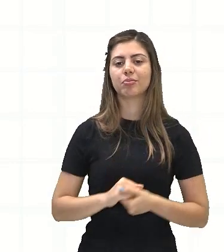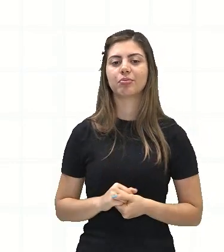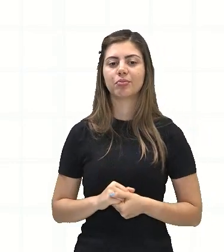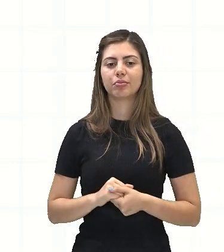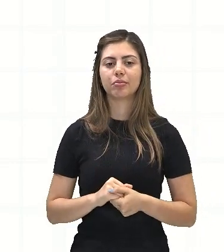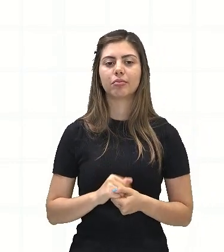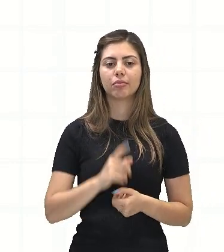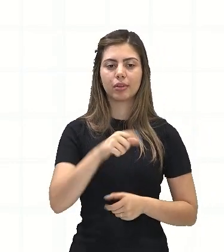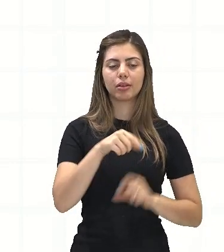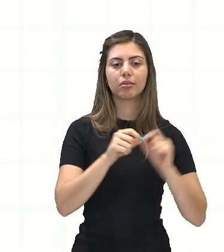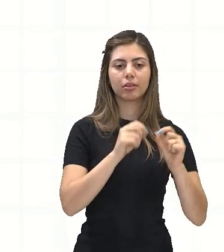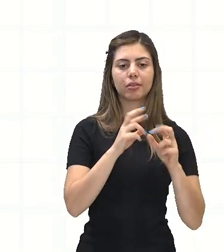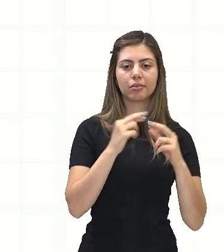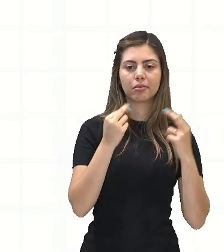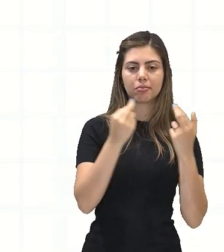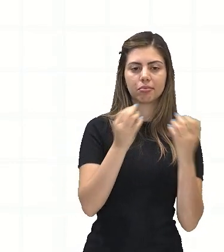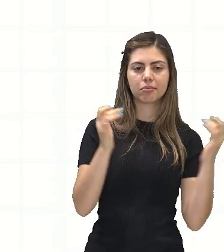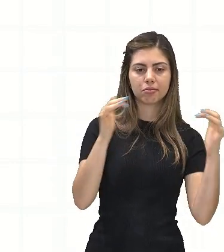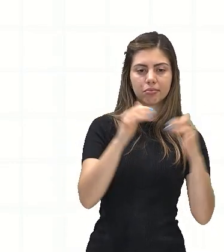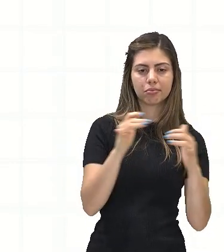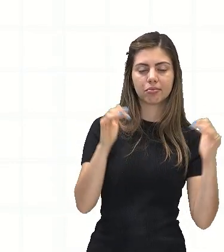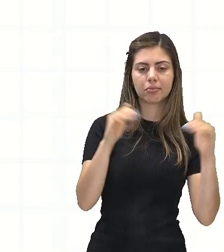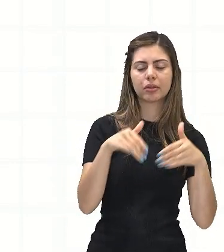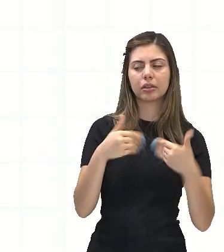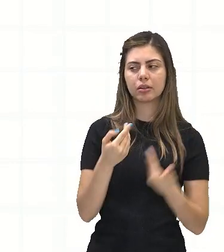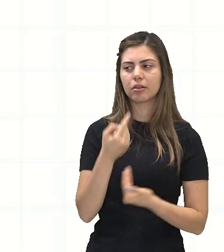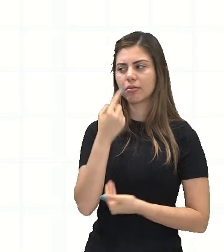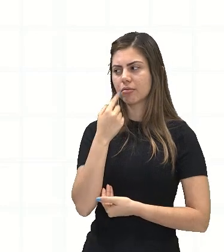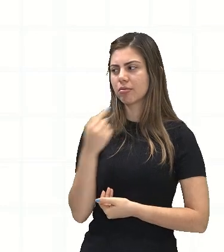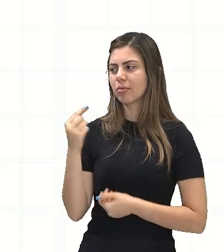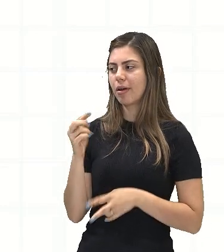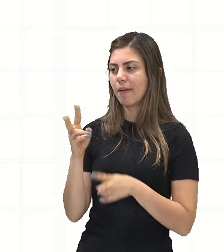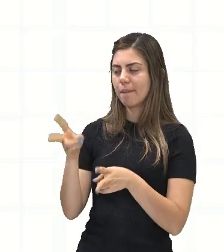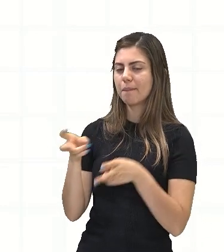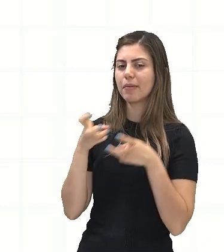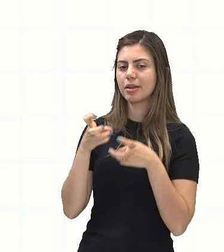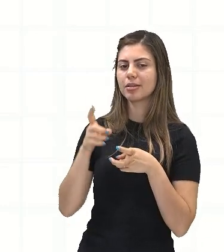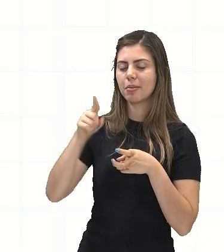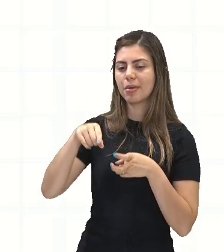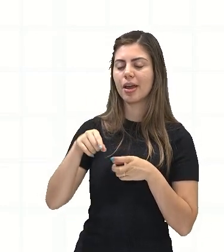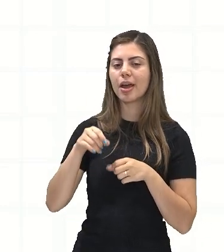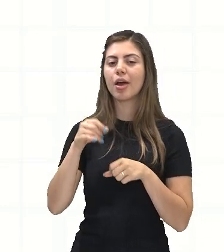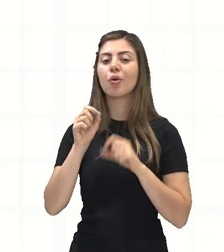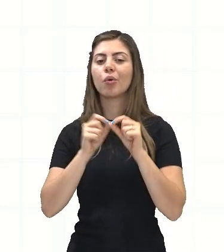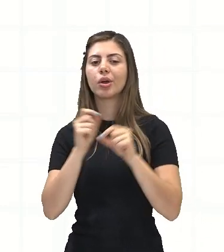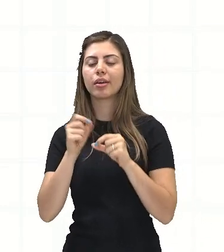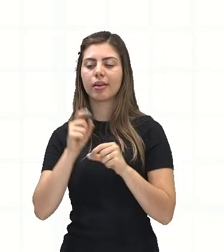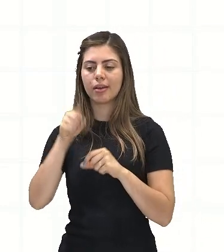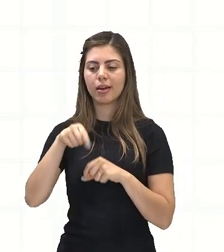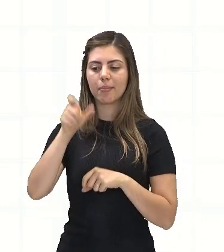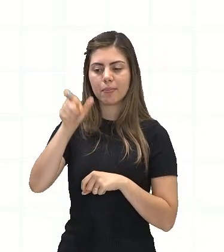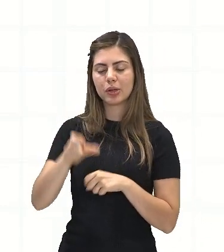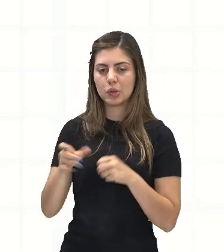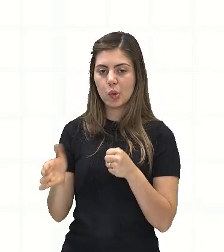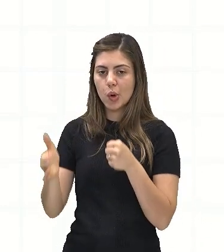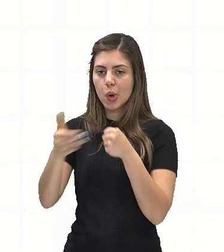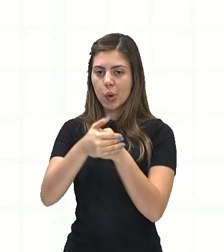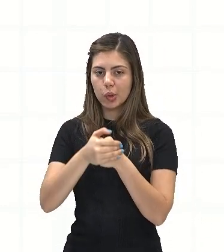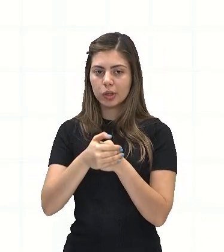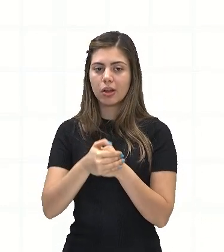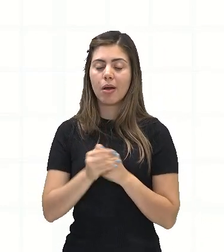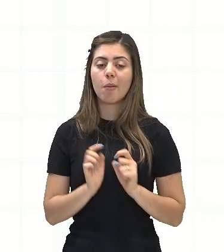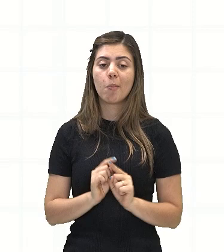aqui, utilizou-se a técnica do sujeito oculto, mas neste caso aqui, como